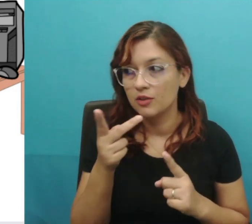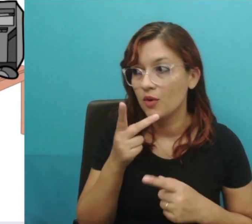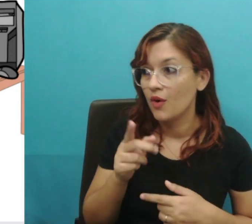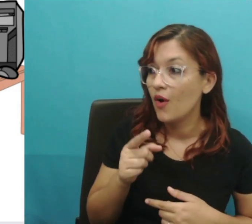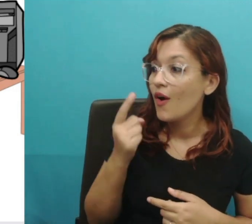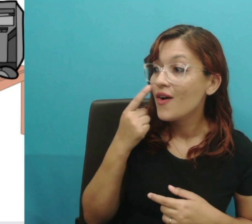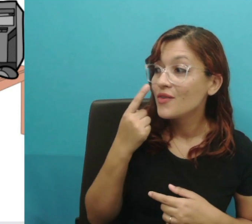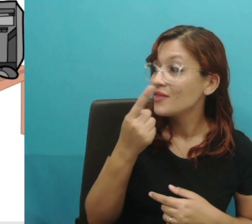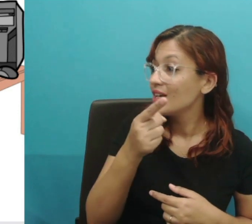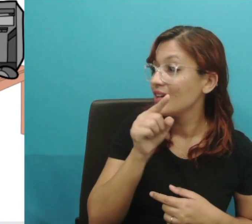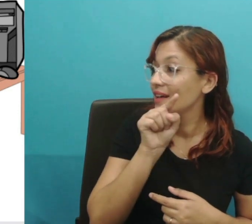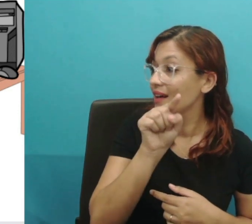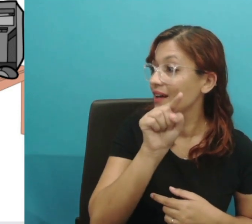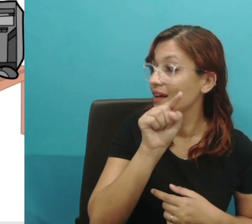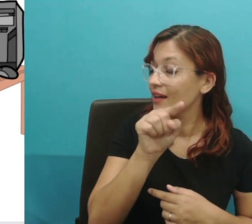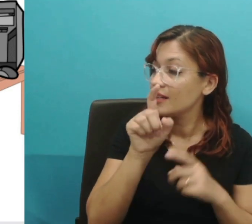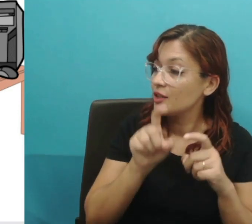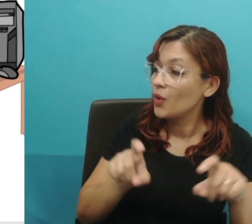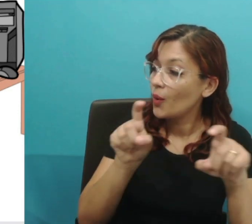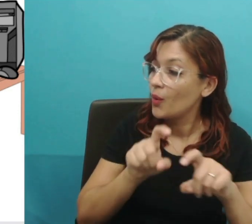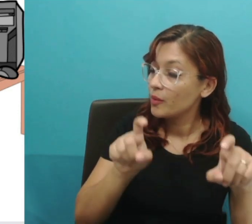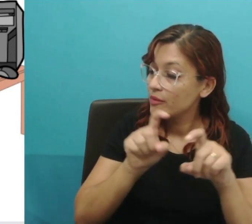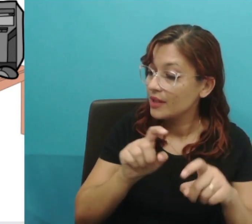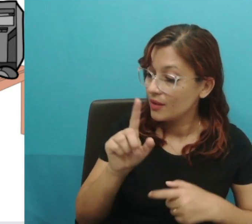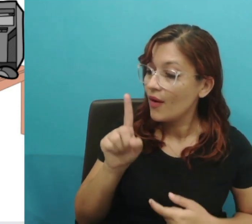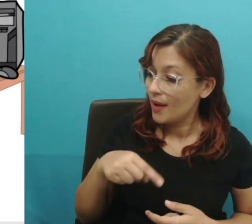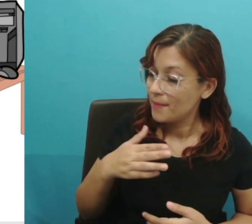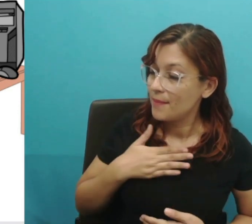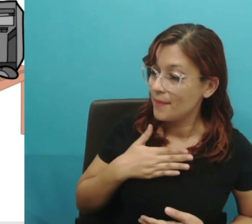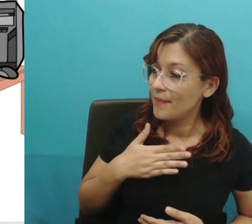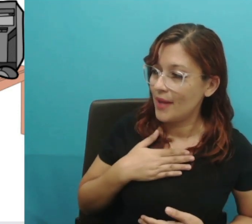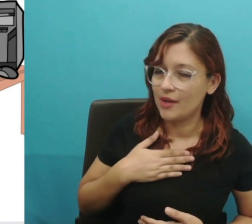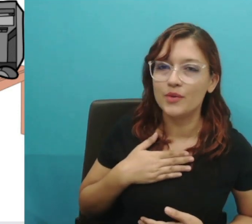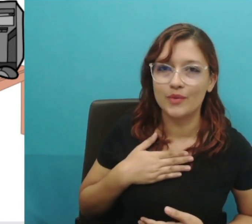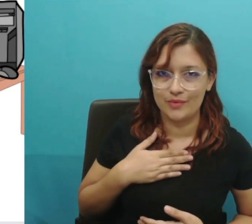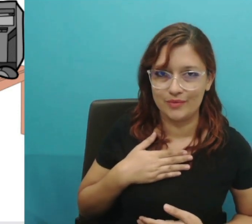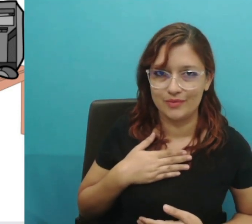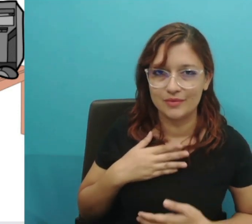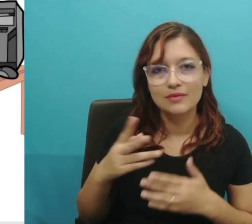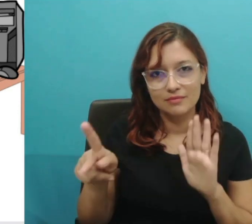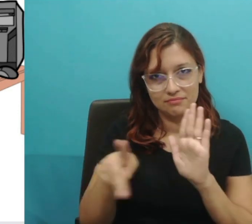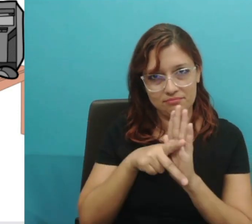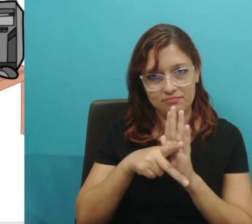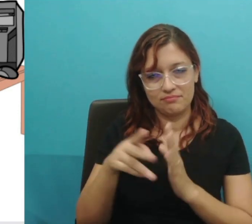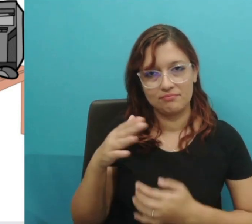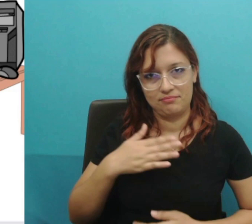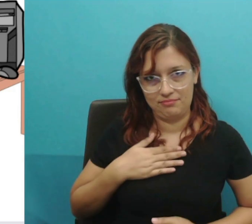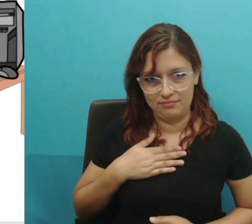Ela que está falando. Veja, aquele computador é meu.